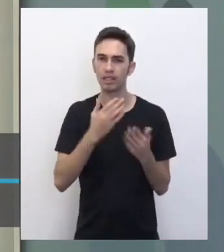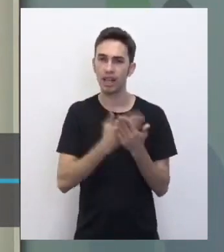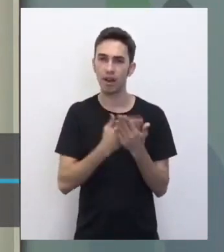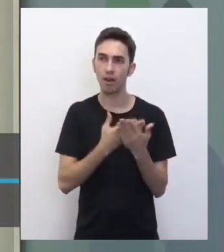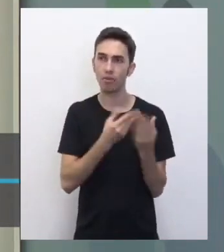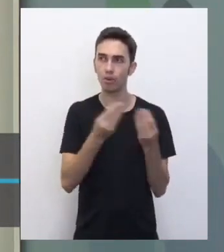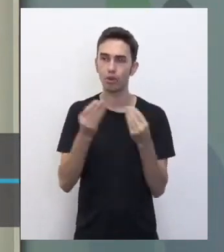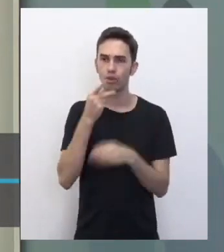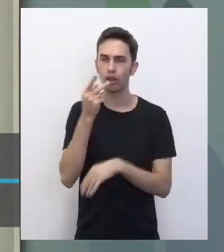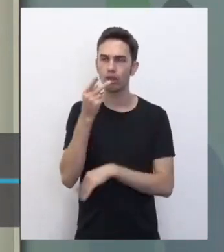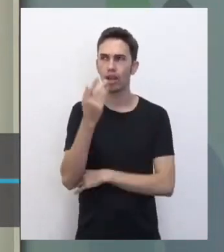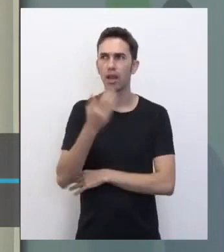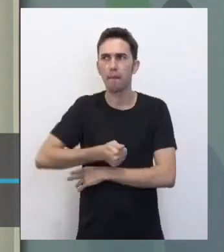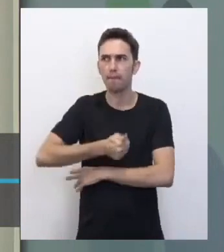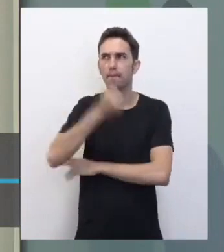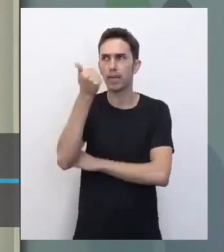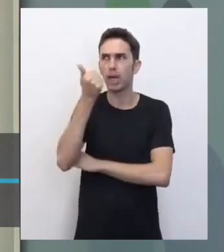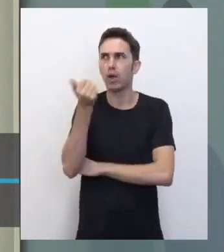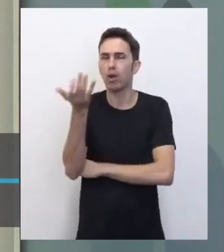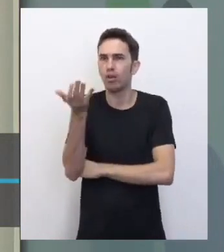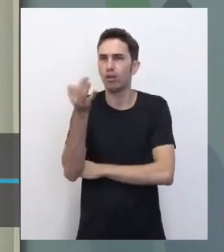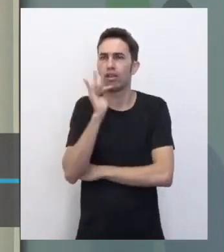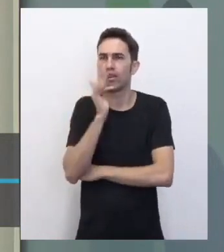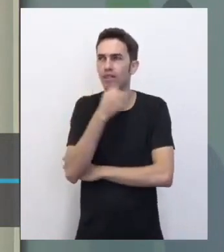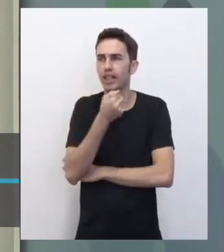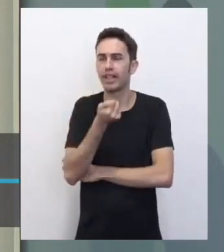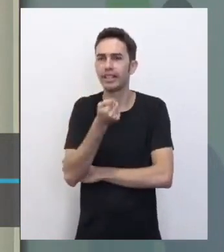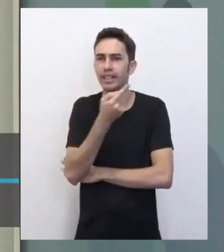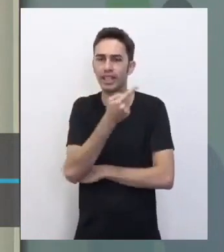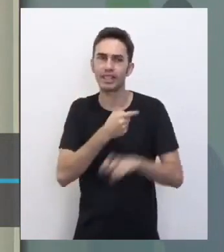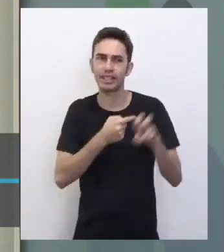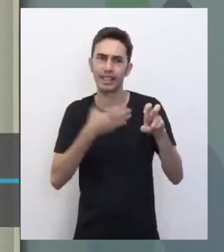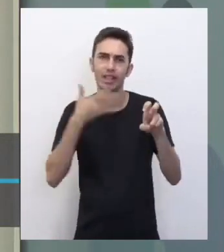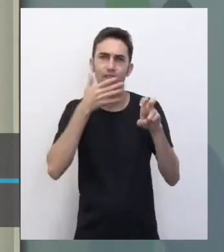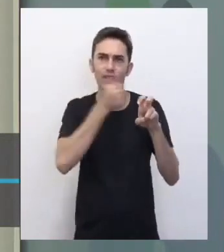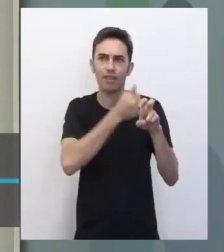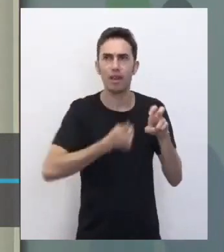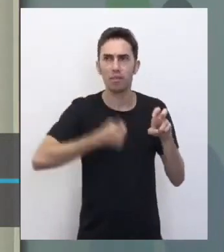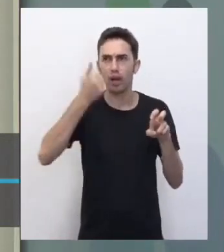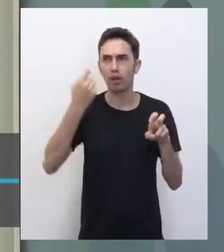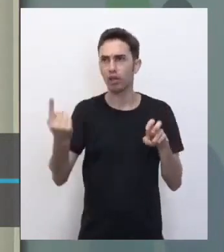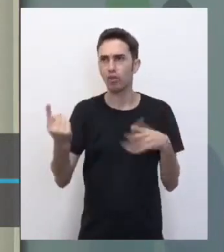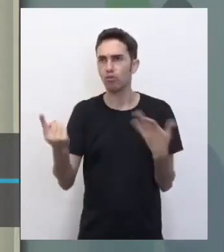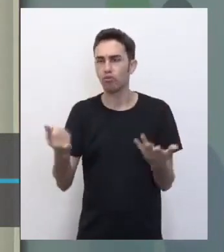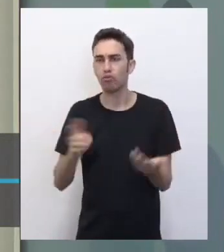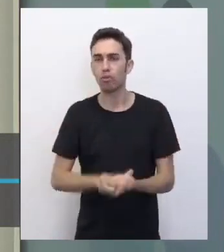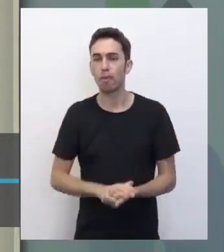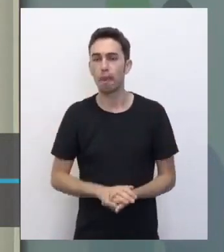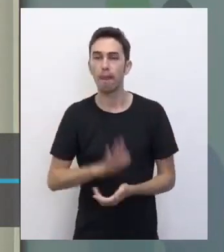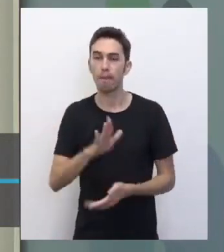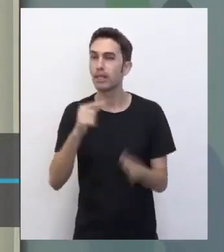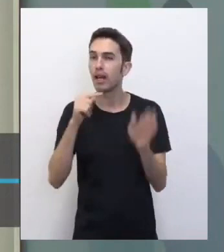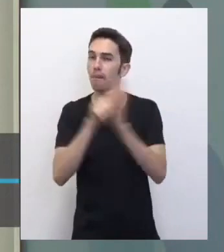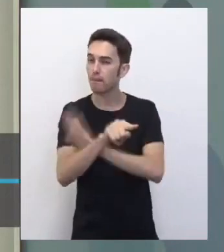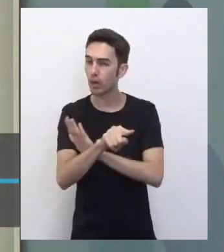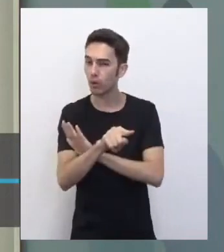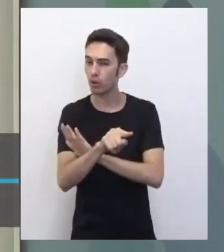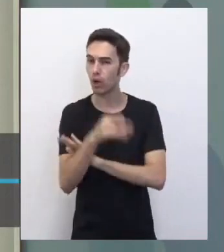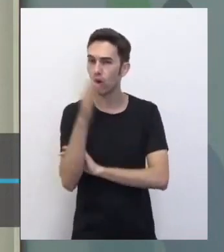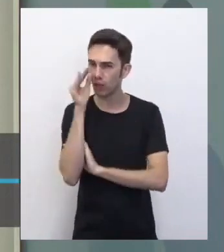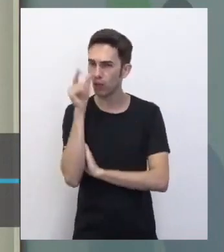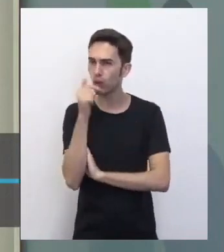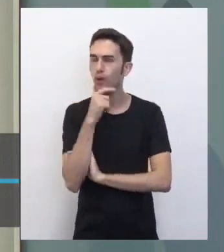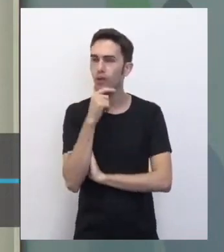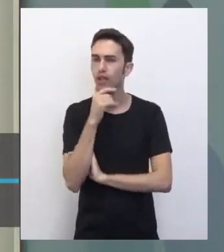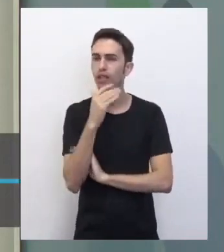melhor você salvar 5, né, por conta de uma vida. Aí ela trouxe o seguinte questionamento, olha que curioso, gente. Ela